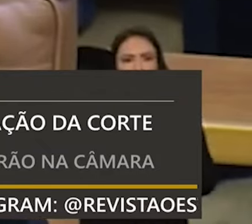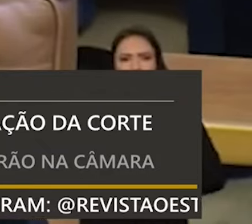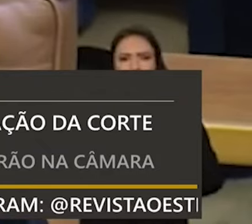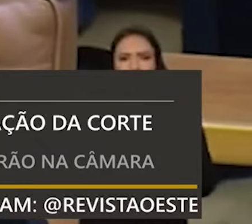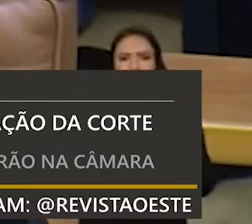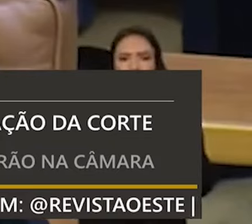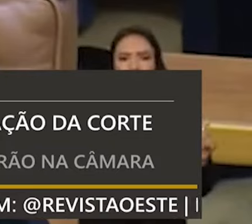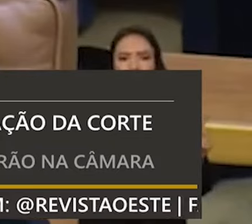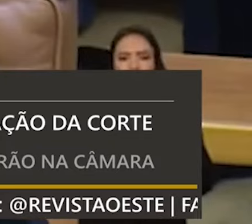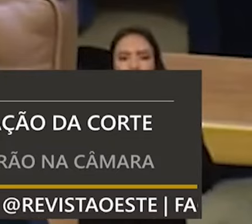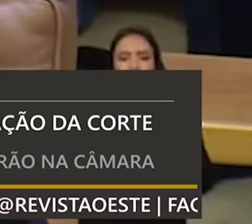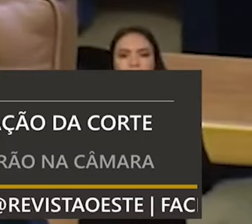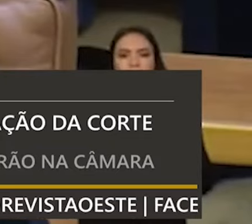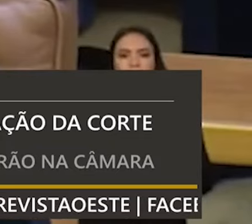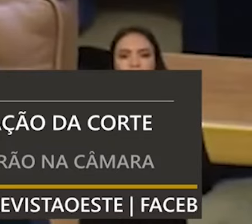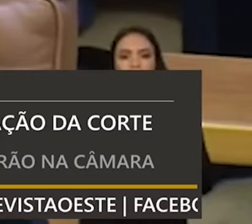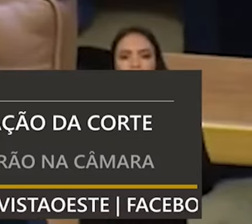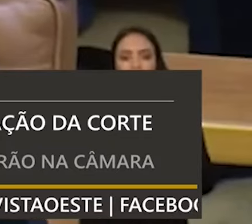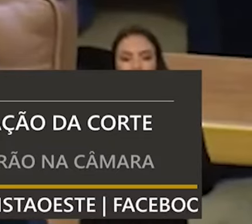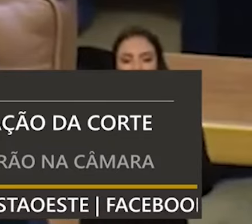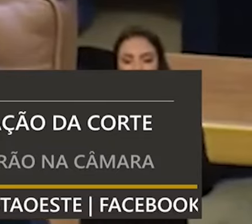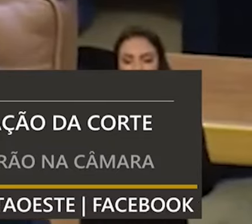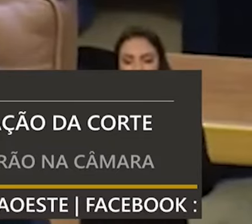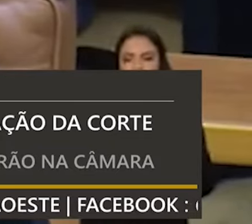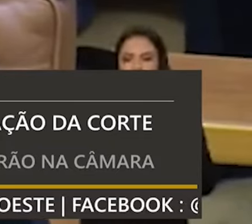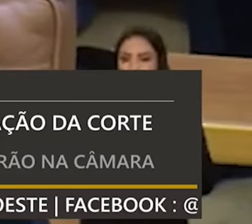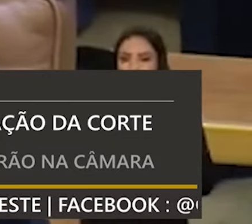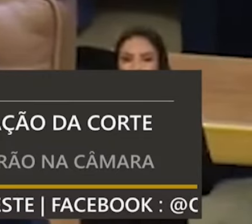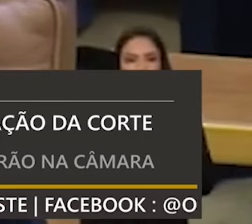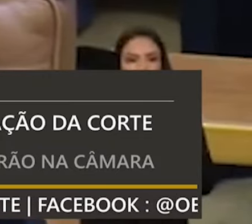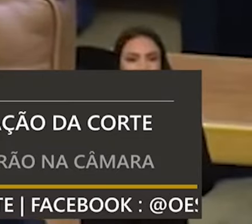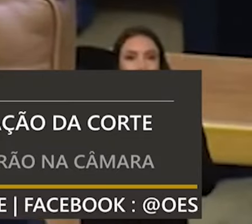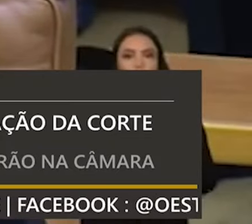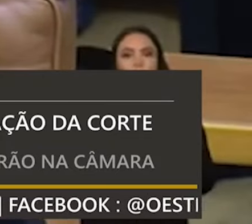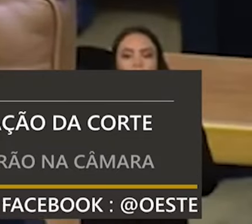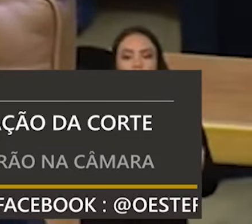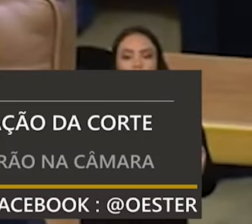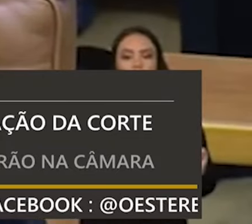menos do que o seu dever de